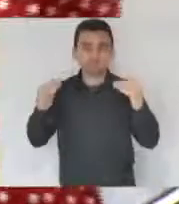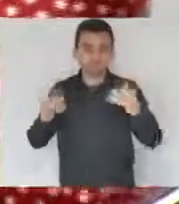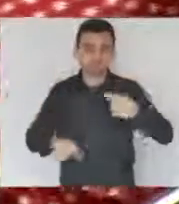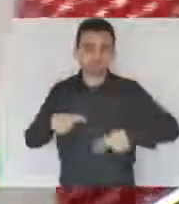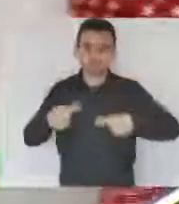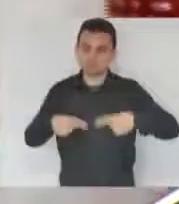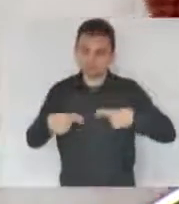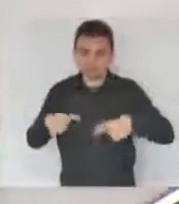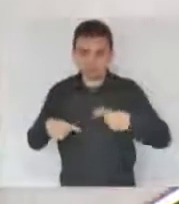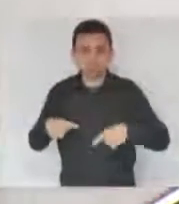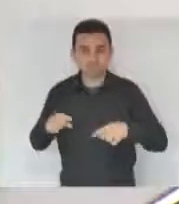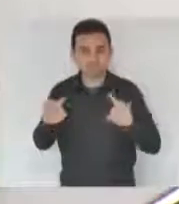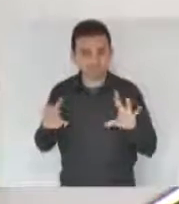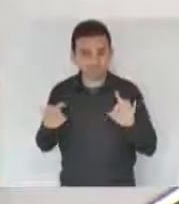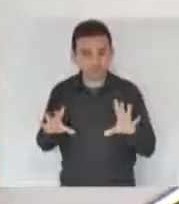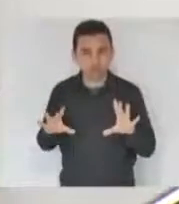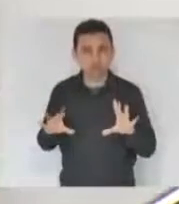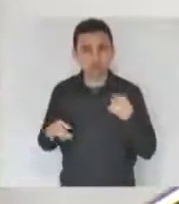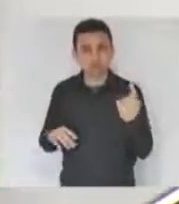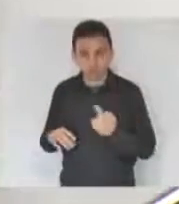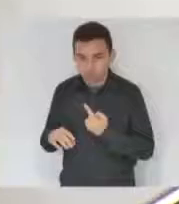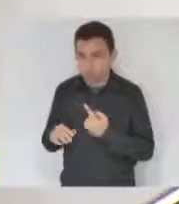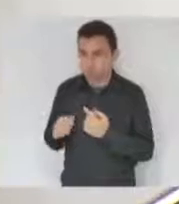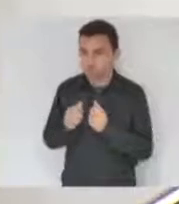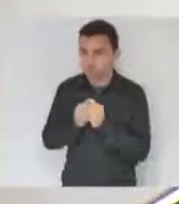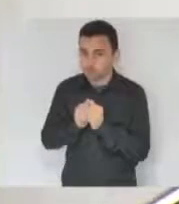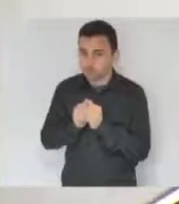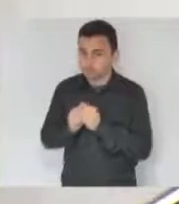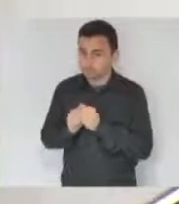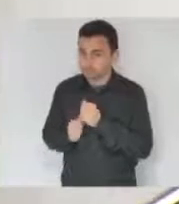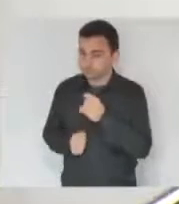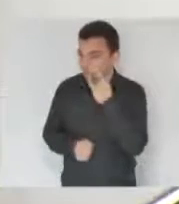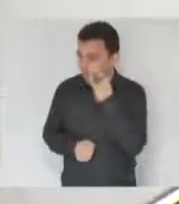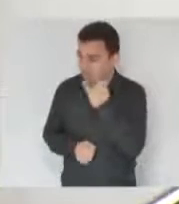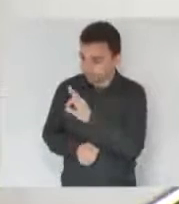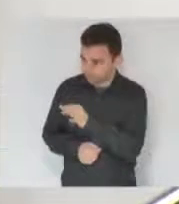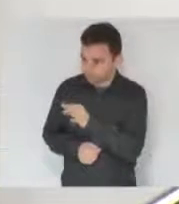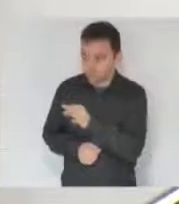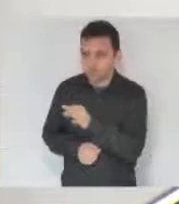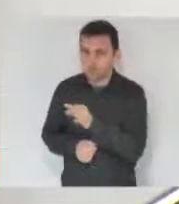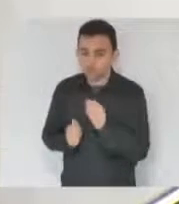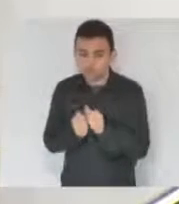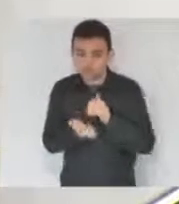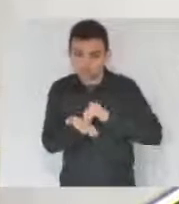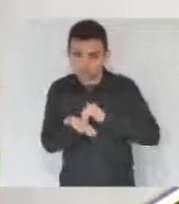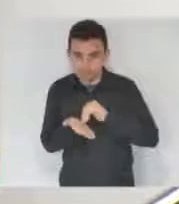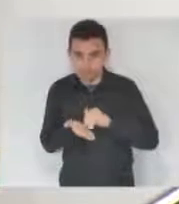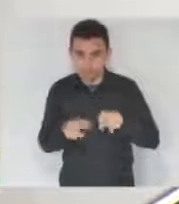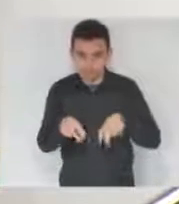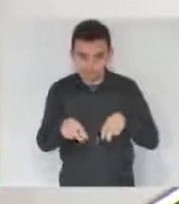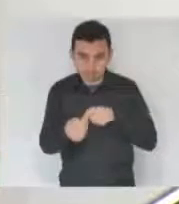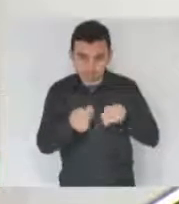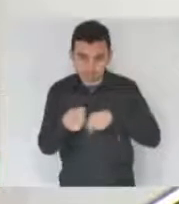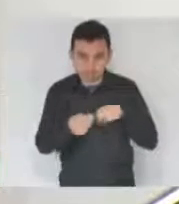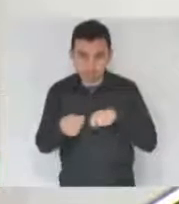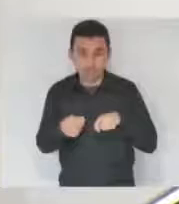Nós praticamente, deputado Mauro de Nadal, nós consensamos com o secretário da Fazenda hoje